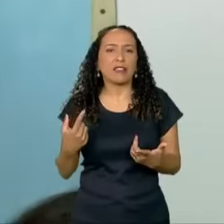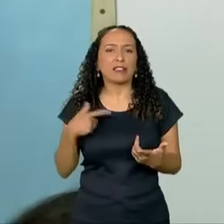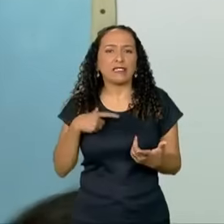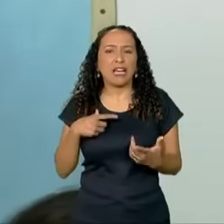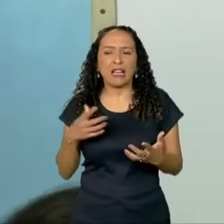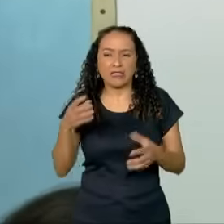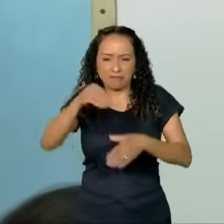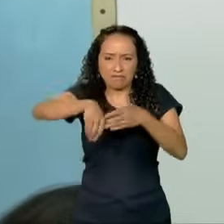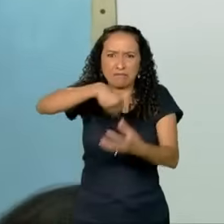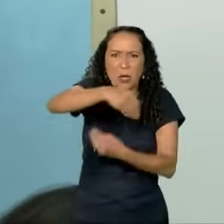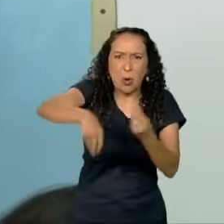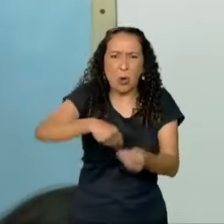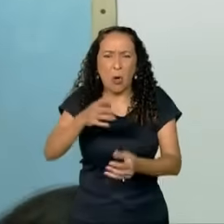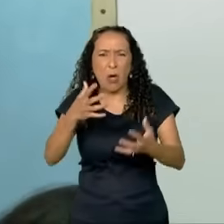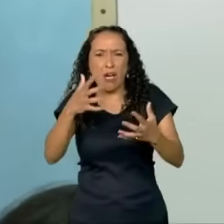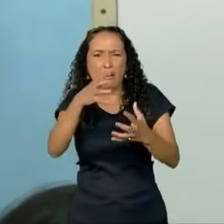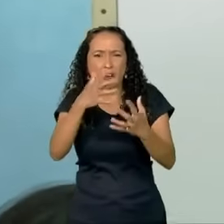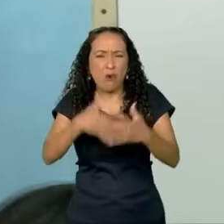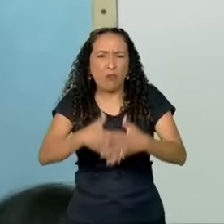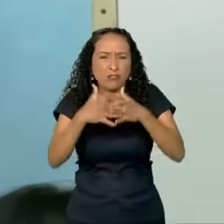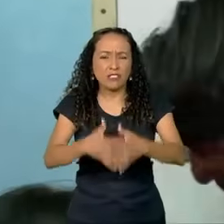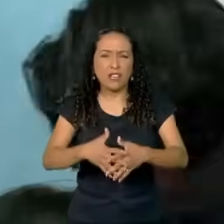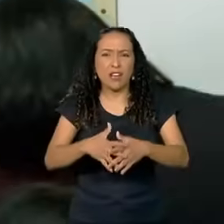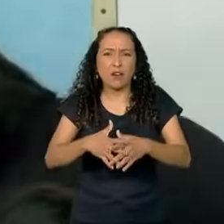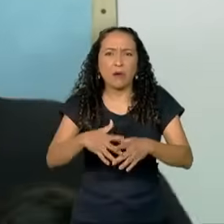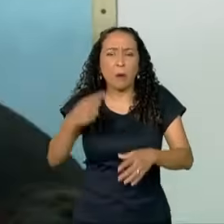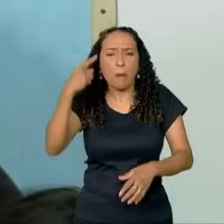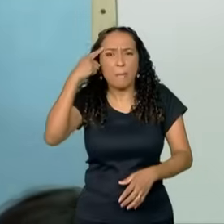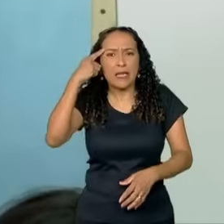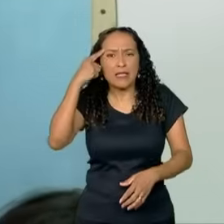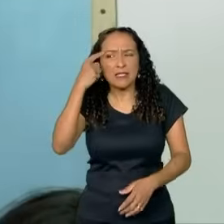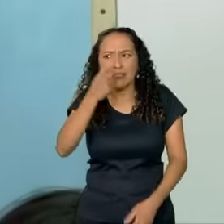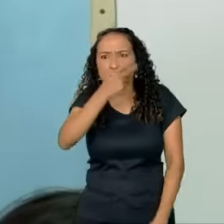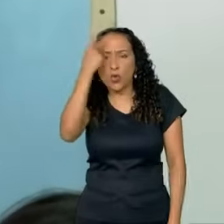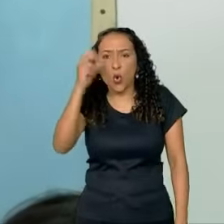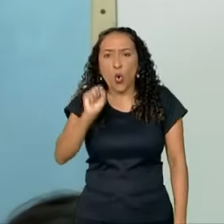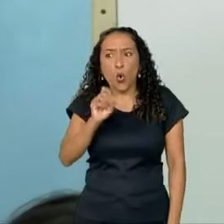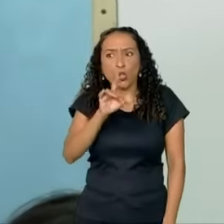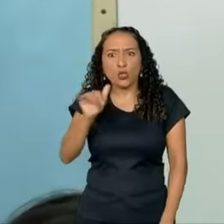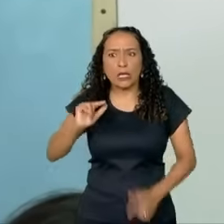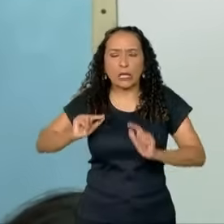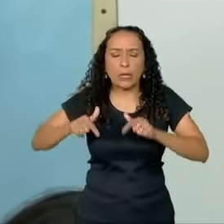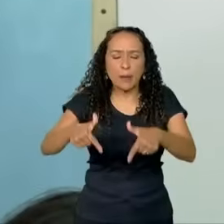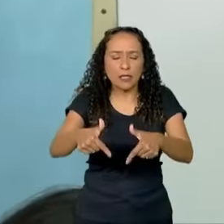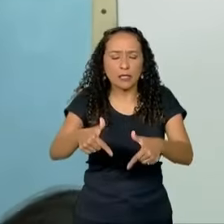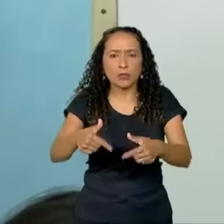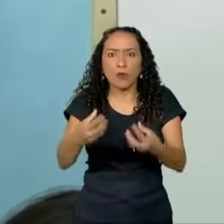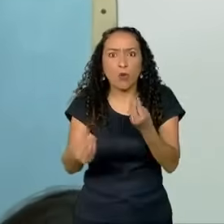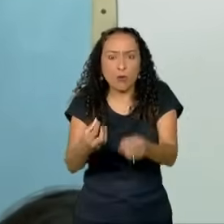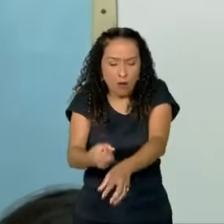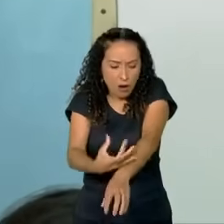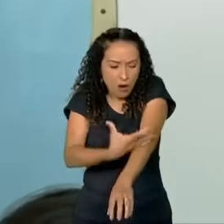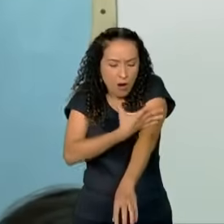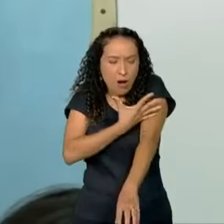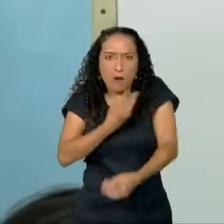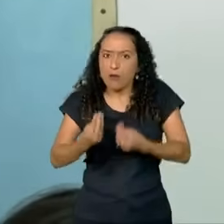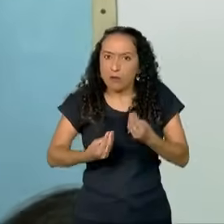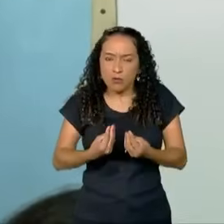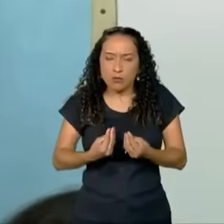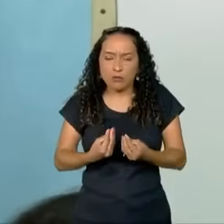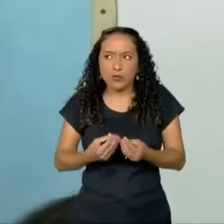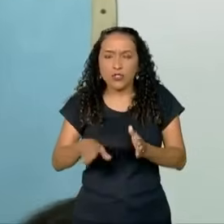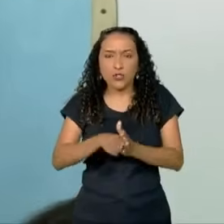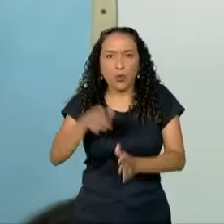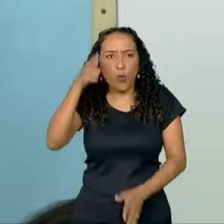da confusão. Você imagina quem está operando há 8 dias em resgate, a emoção, a ponto de chegar